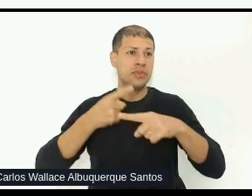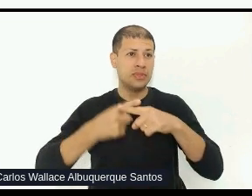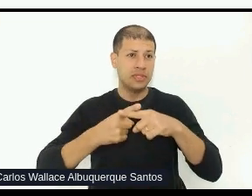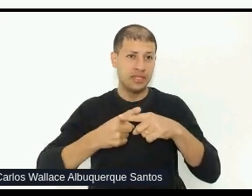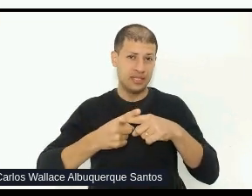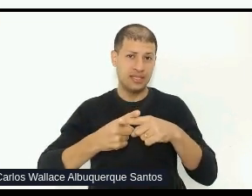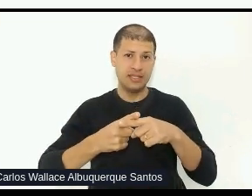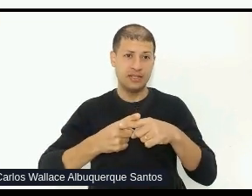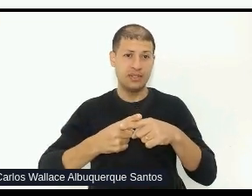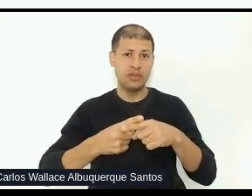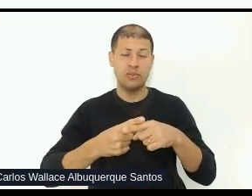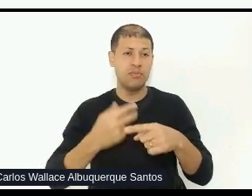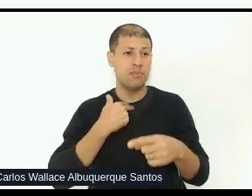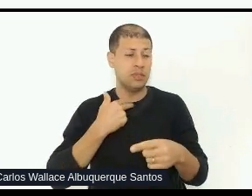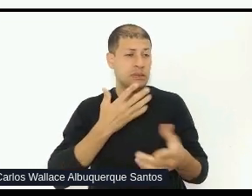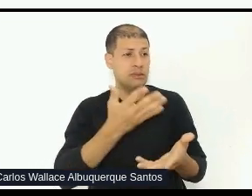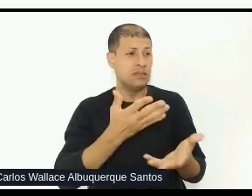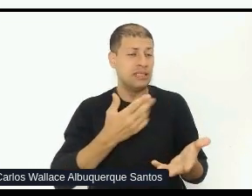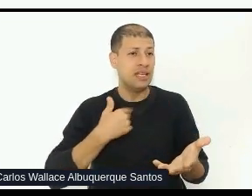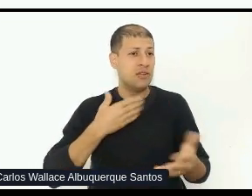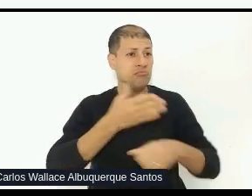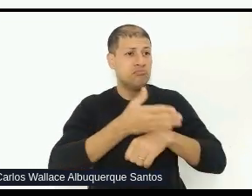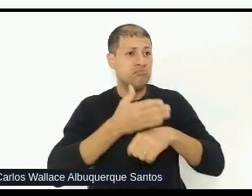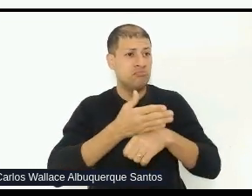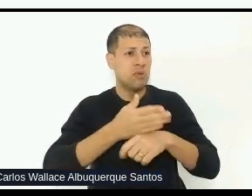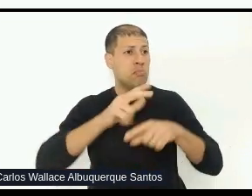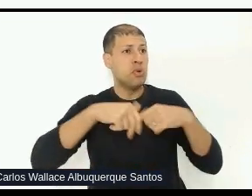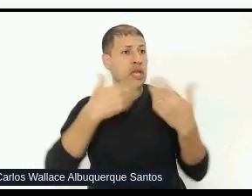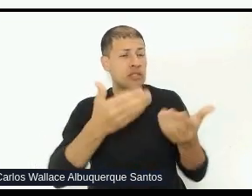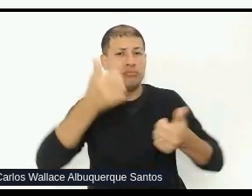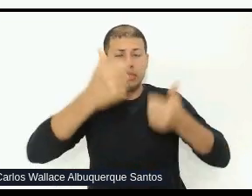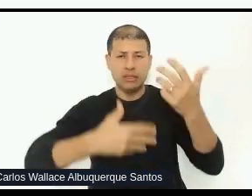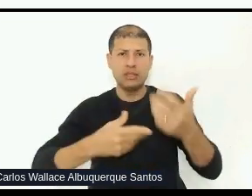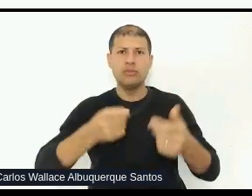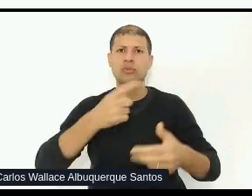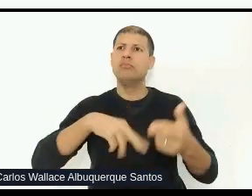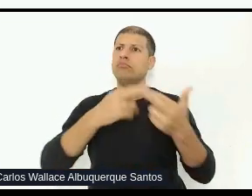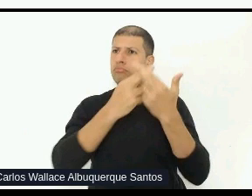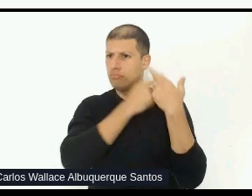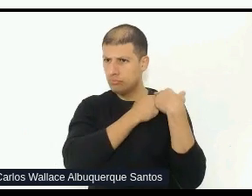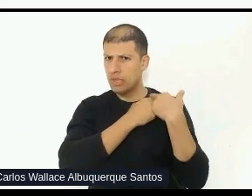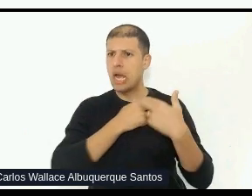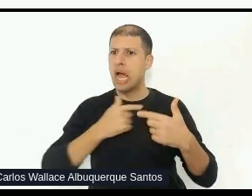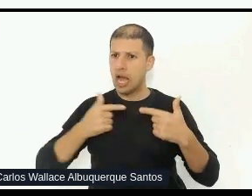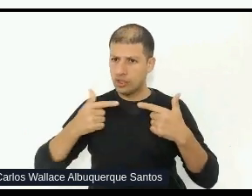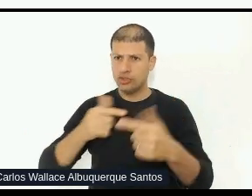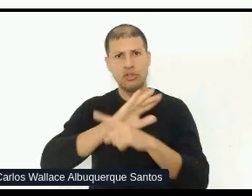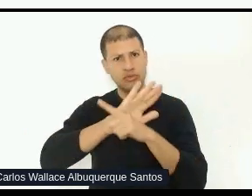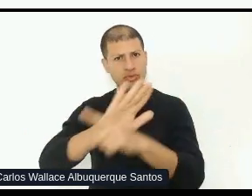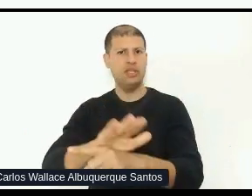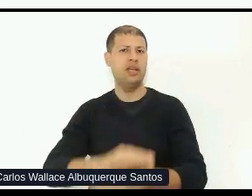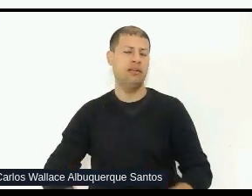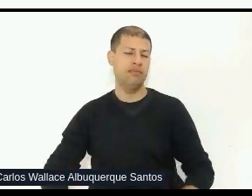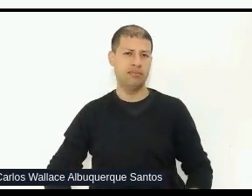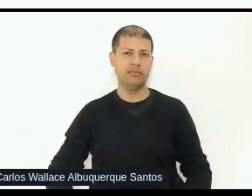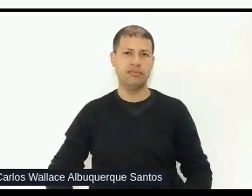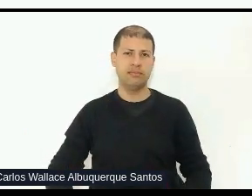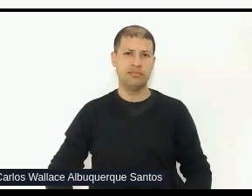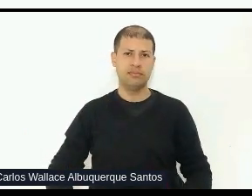disso. Então, é a nossa responsabilidade para fazer alguma coisa sobre isso.